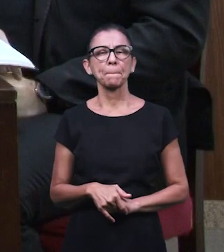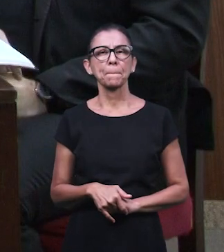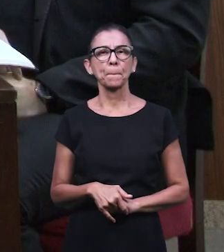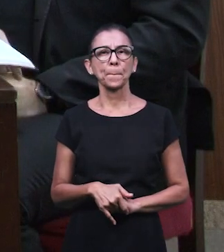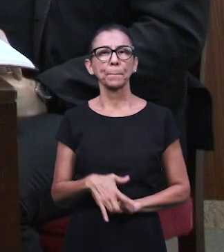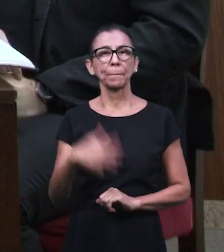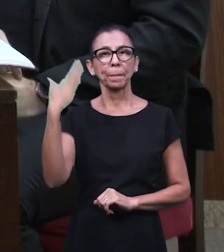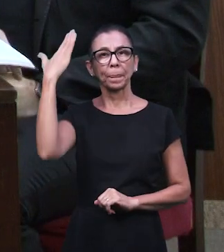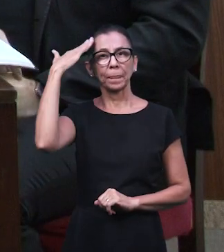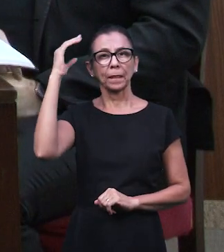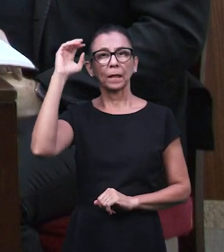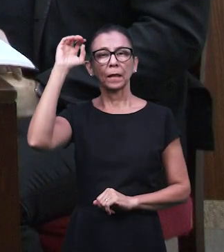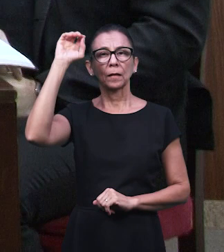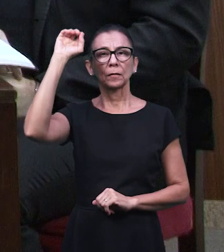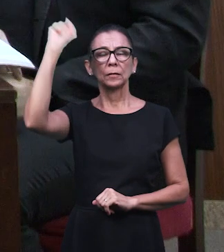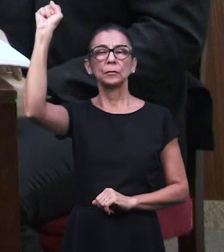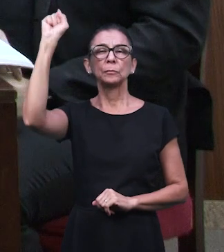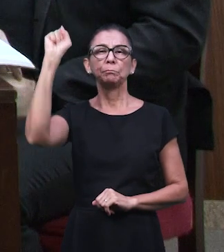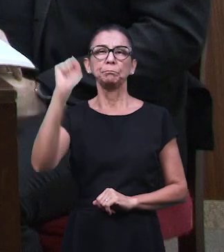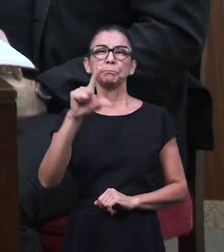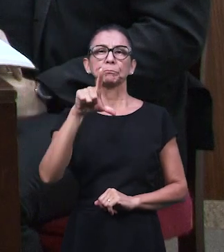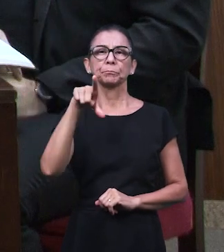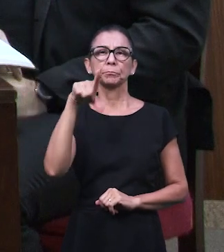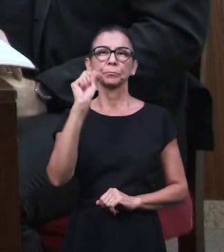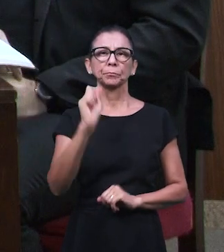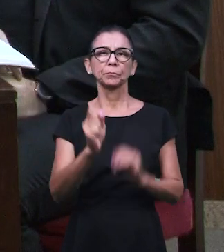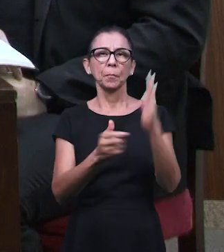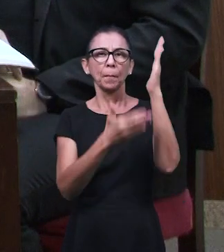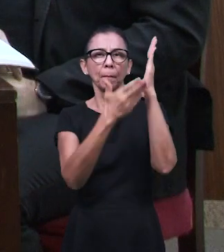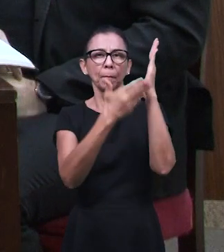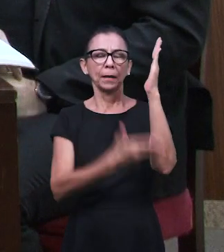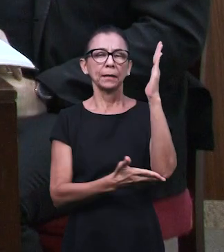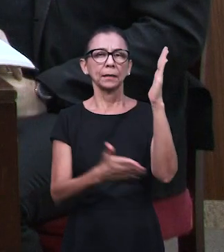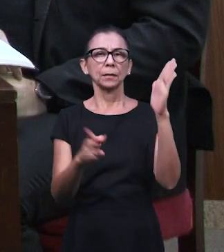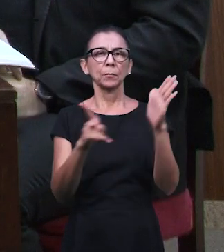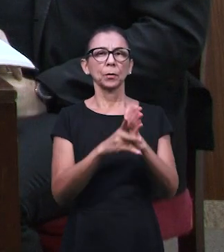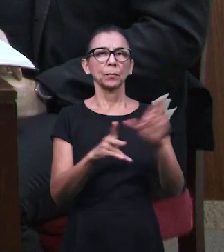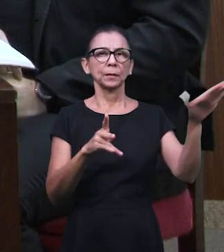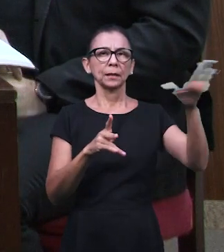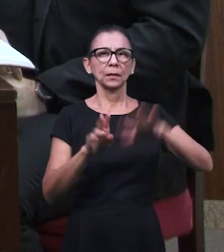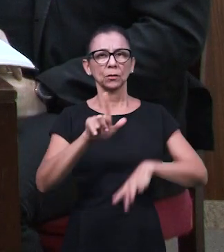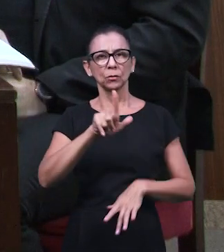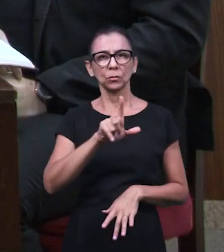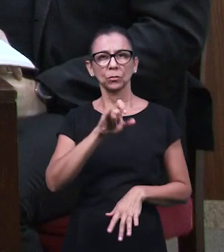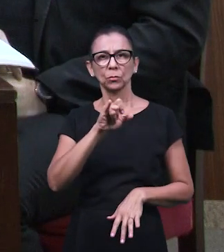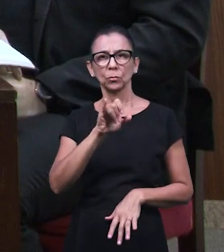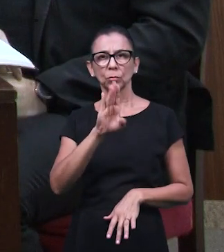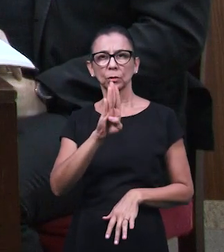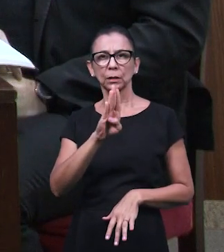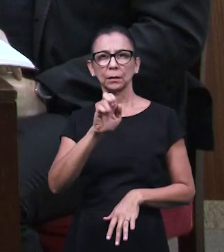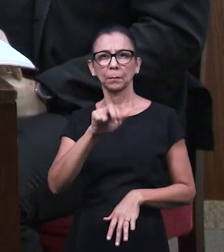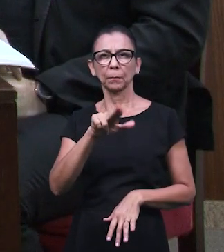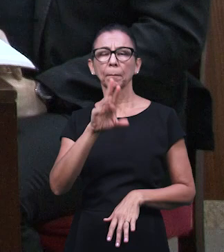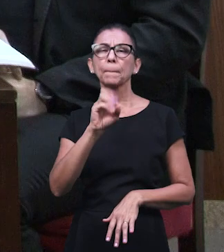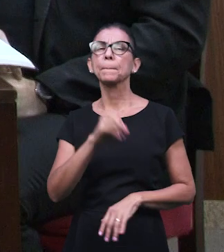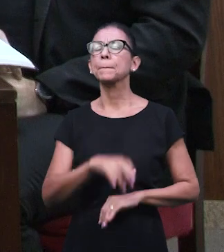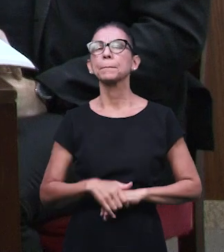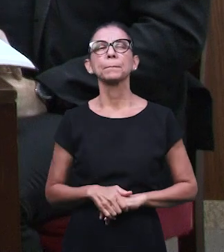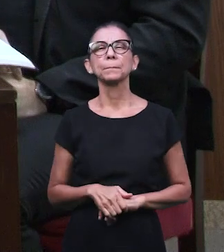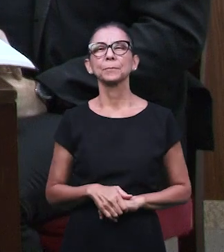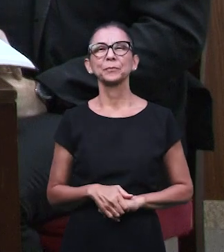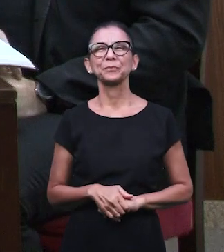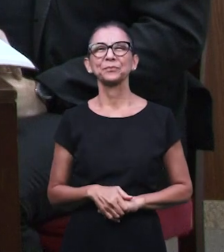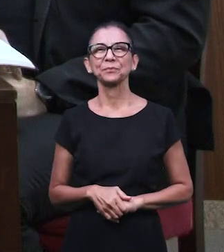São Gonçalo Rio do Baixo, do Grupo Semente Preciosa de Minas Gerais, Josiane Siqueira e